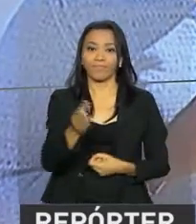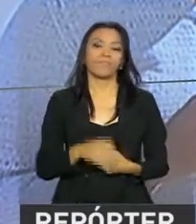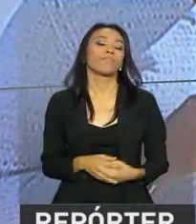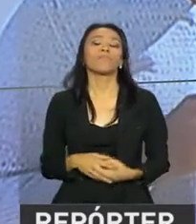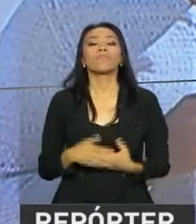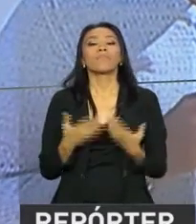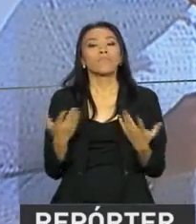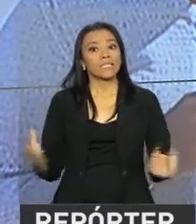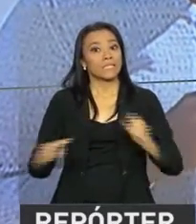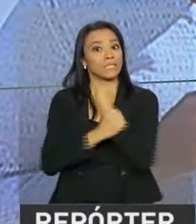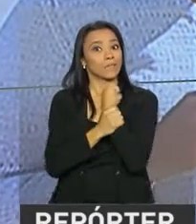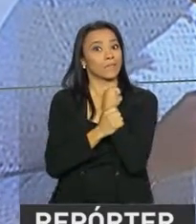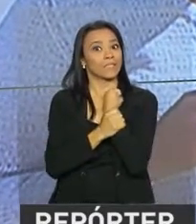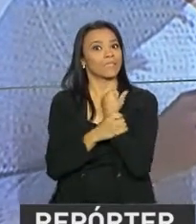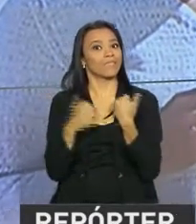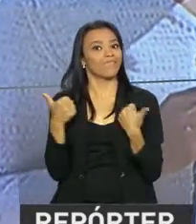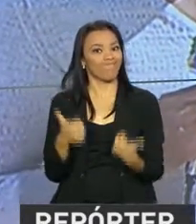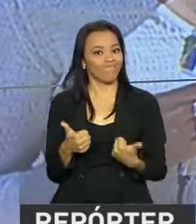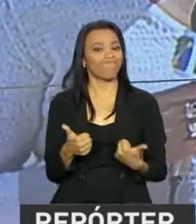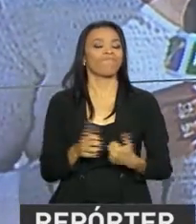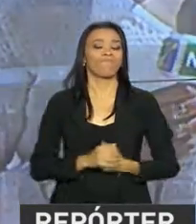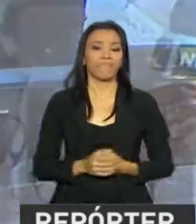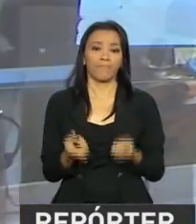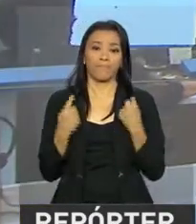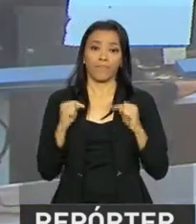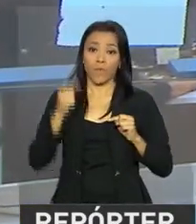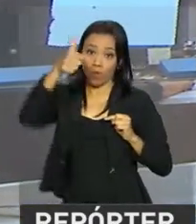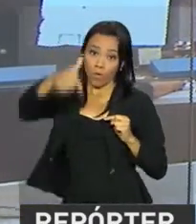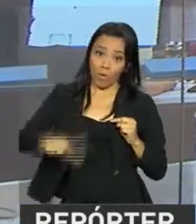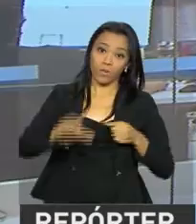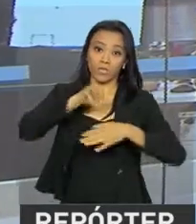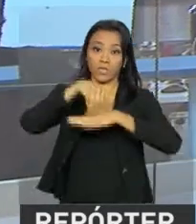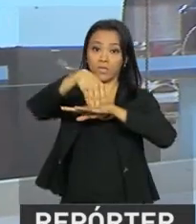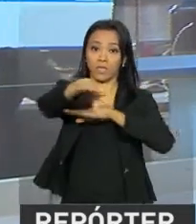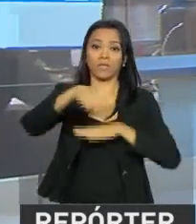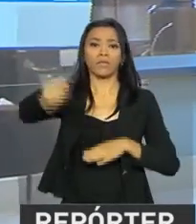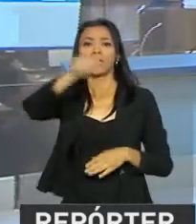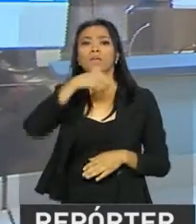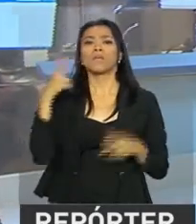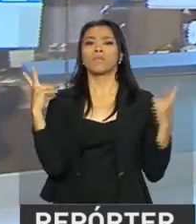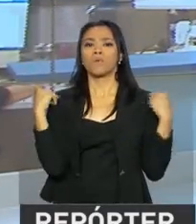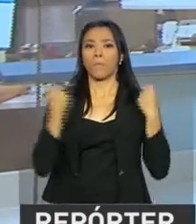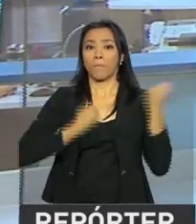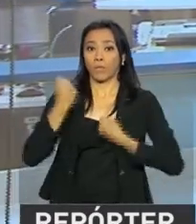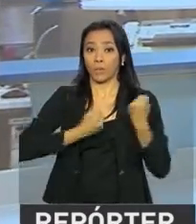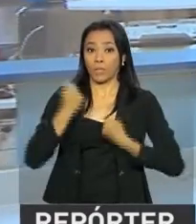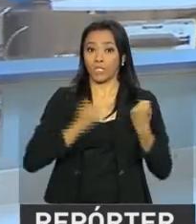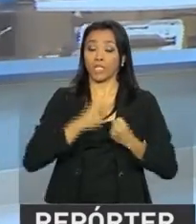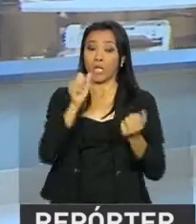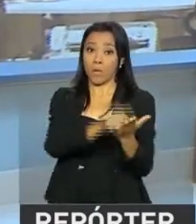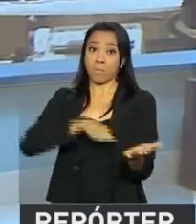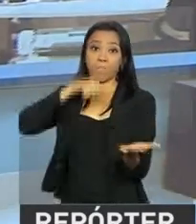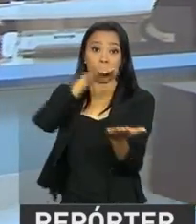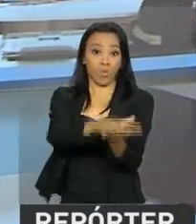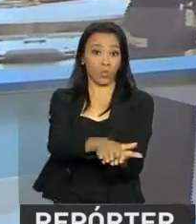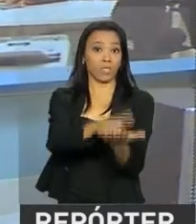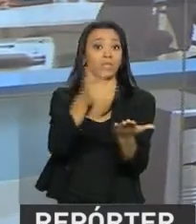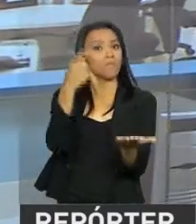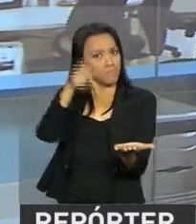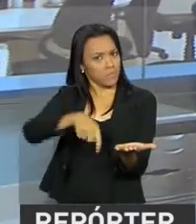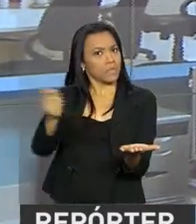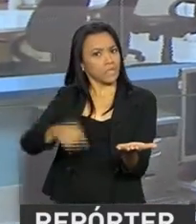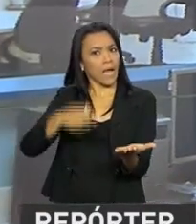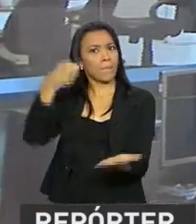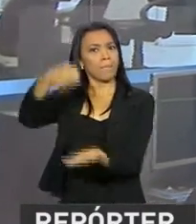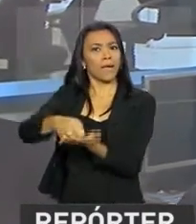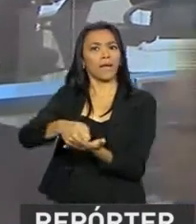Mara. Segurança nunca é demais, né? E mais uma notícia para os motoristas. Multas de trânsito podem ser pagas com desconto